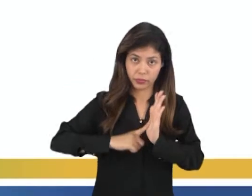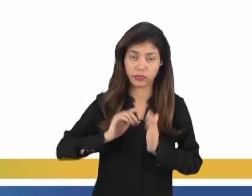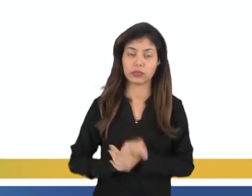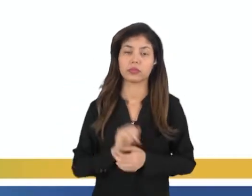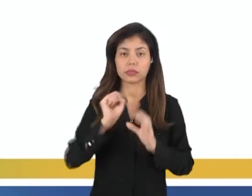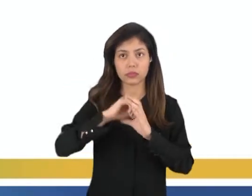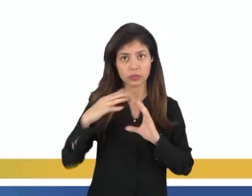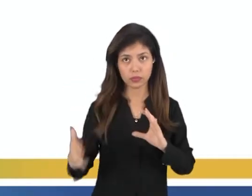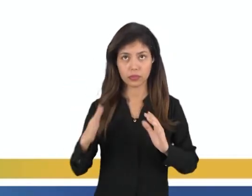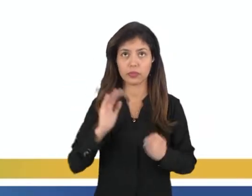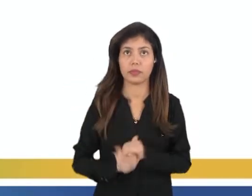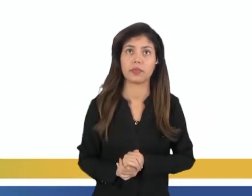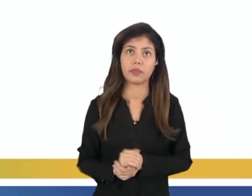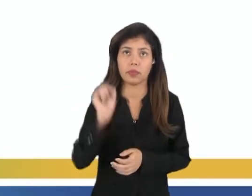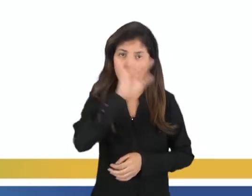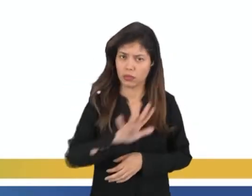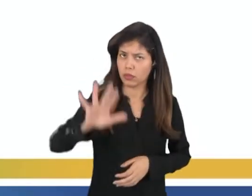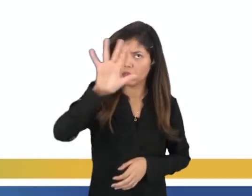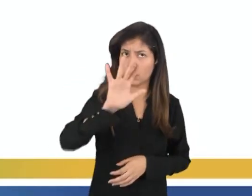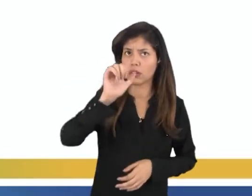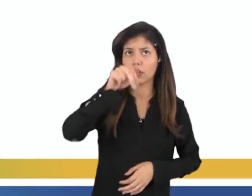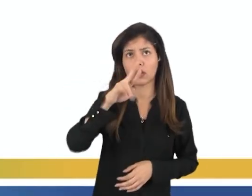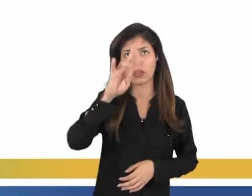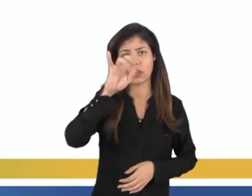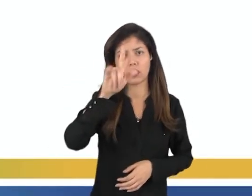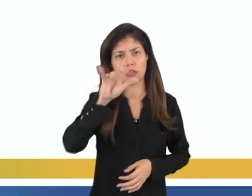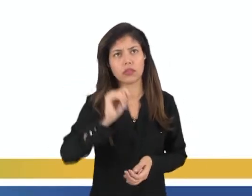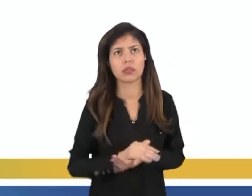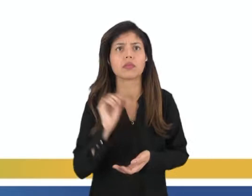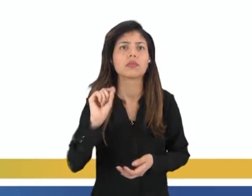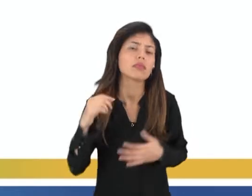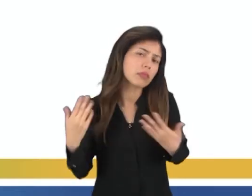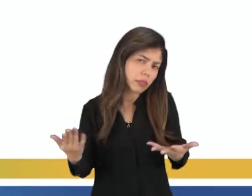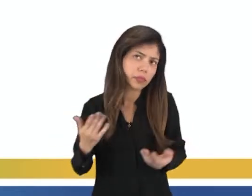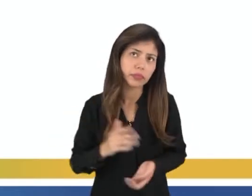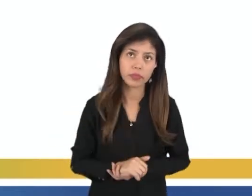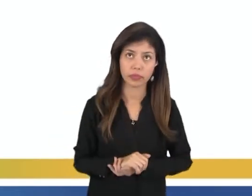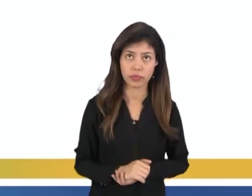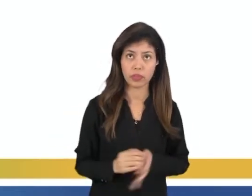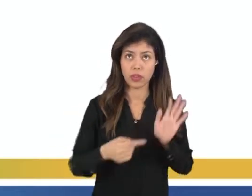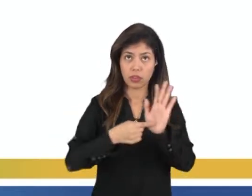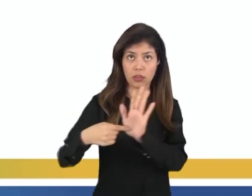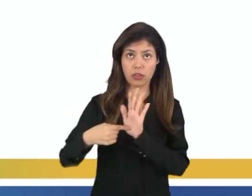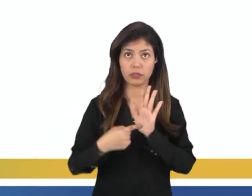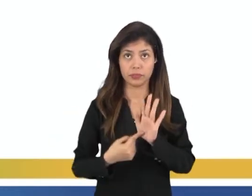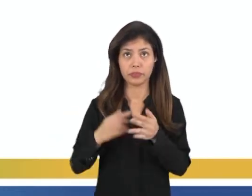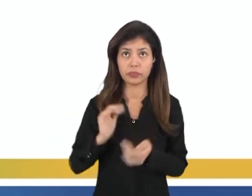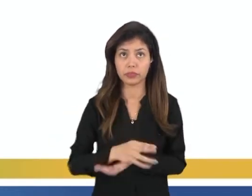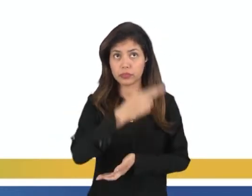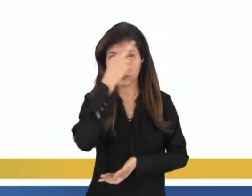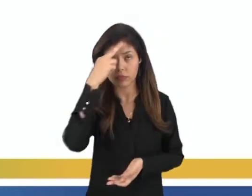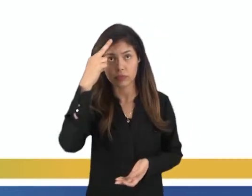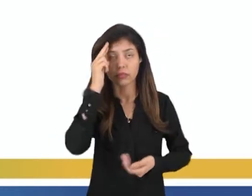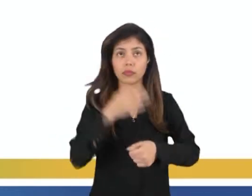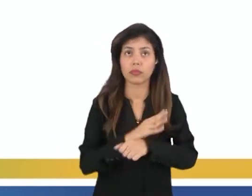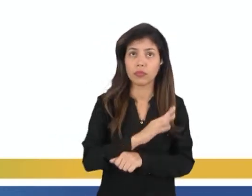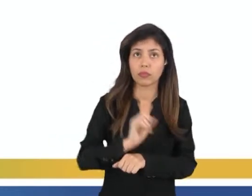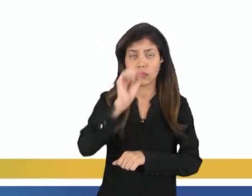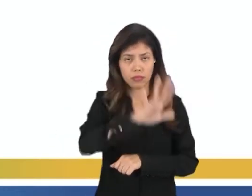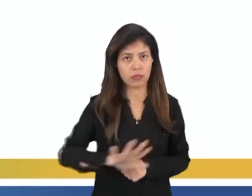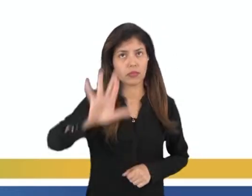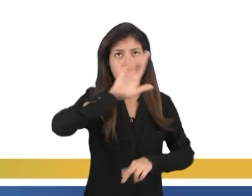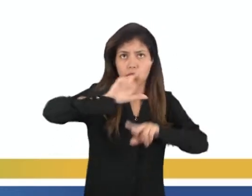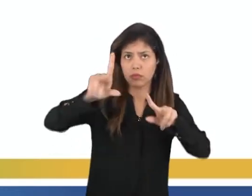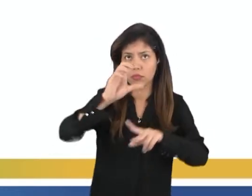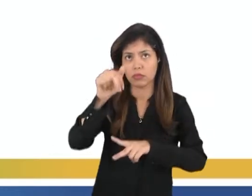outra característica, é o universo alternativo. O que é o universo alternativo? Ele refere-se a uma história que se passa em um